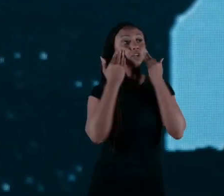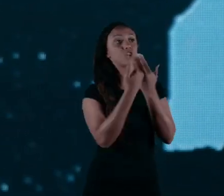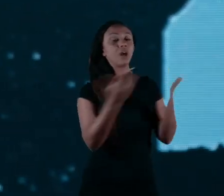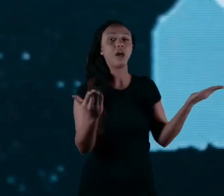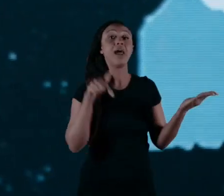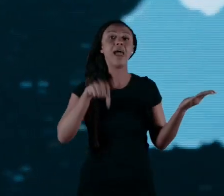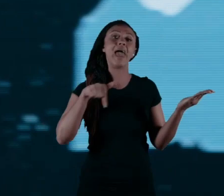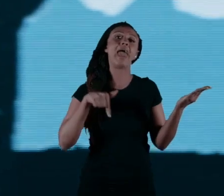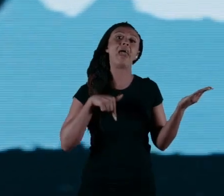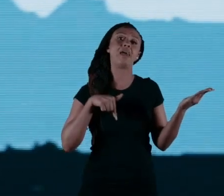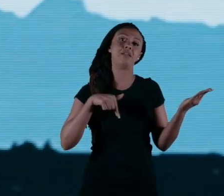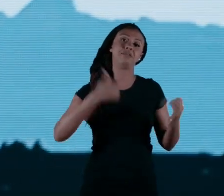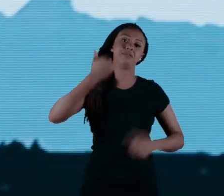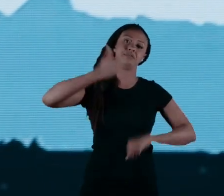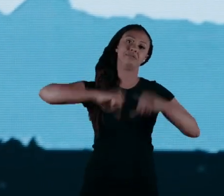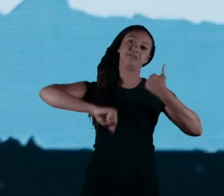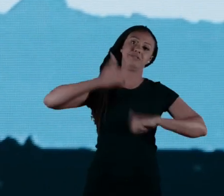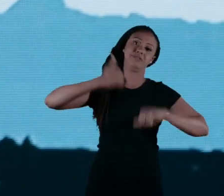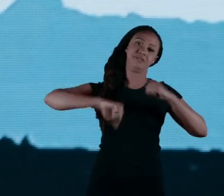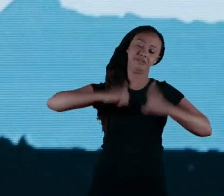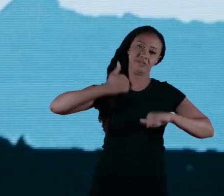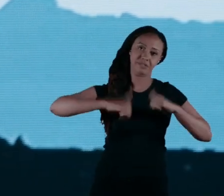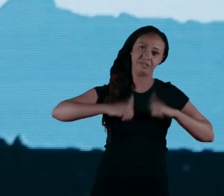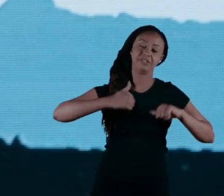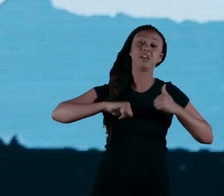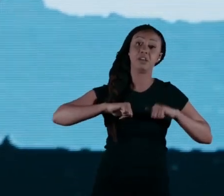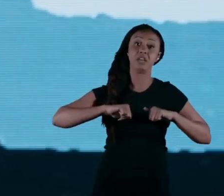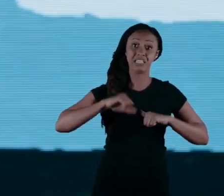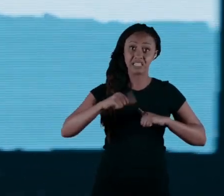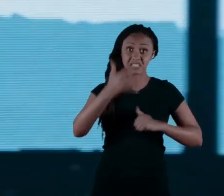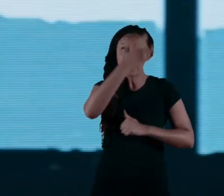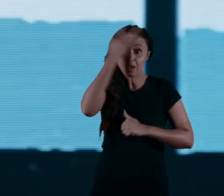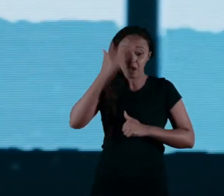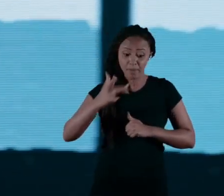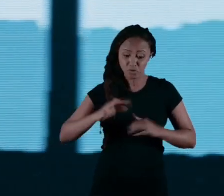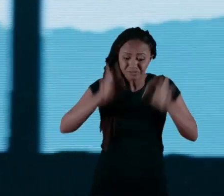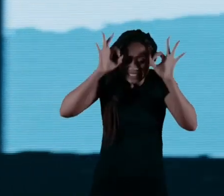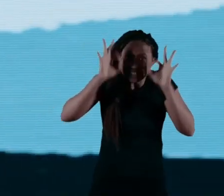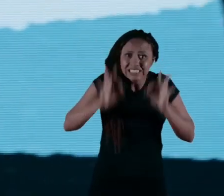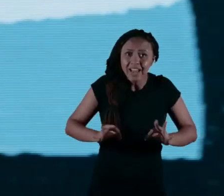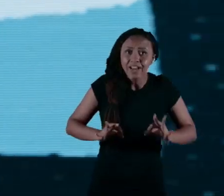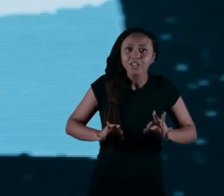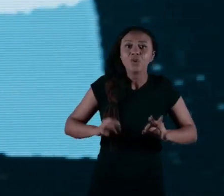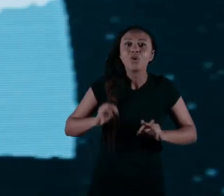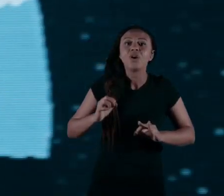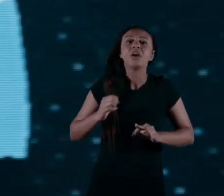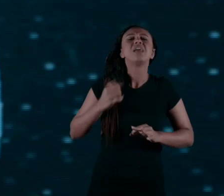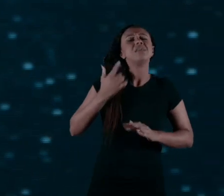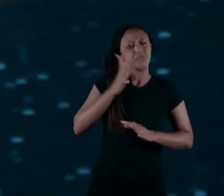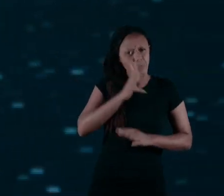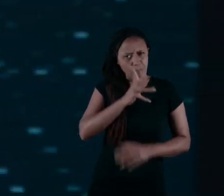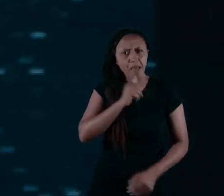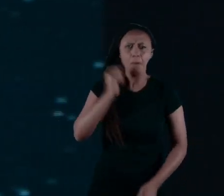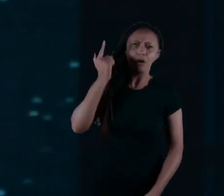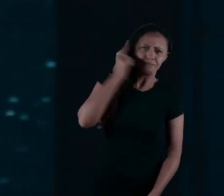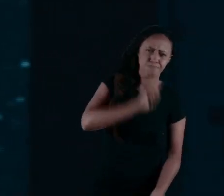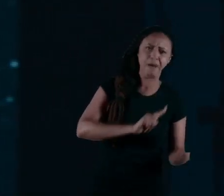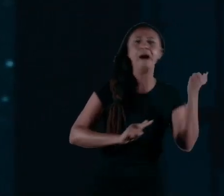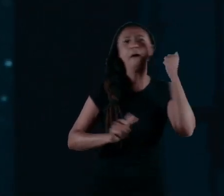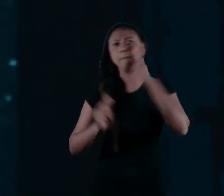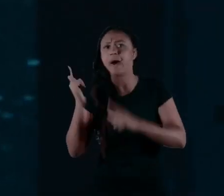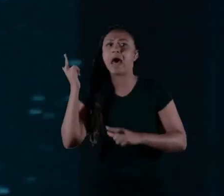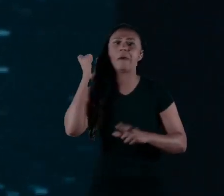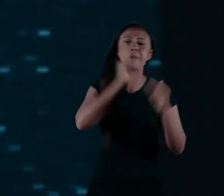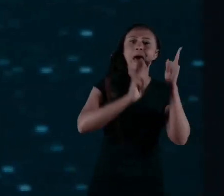sociedade. O indivíduo que é honesto caminha mais longo, demora mais para ganhar, demora mais para